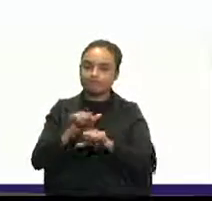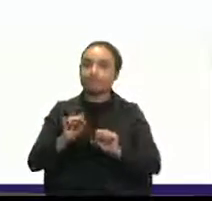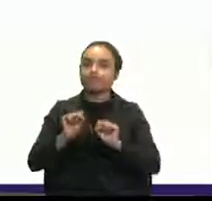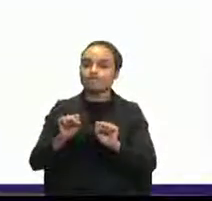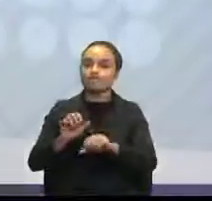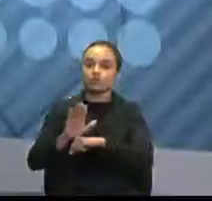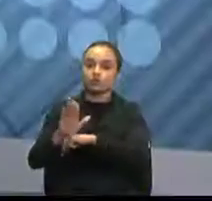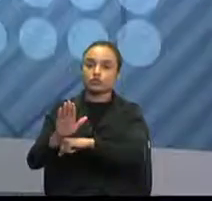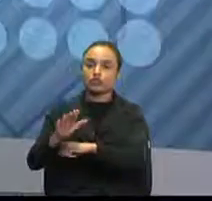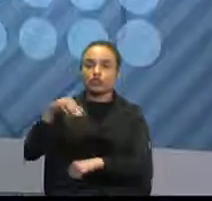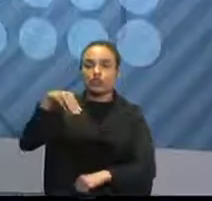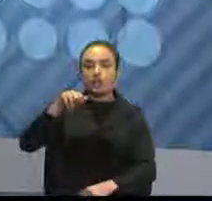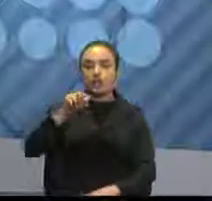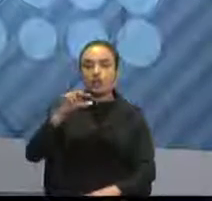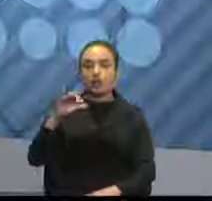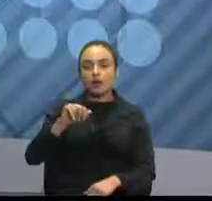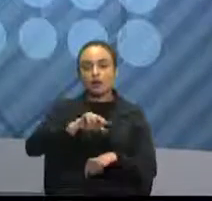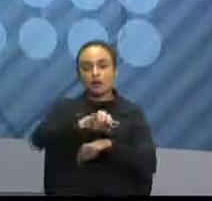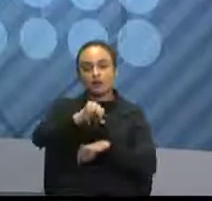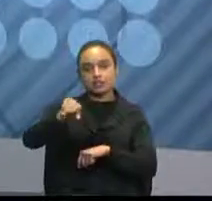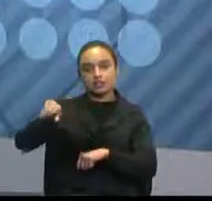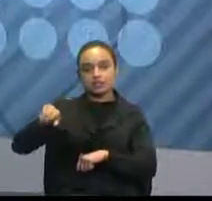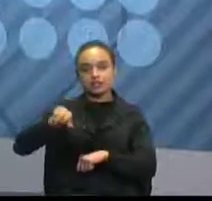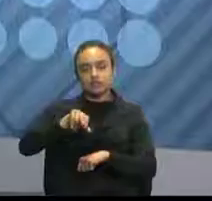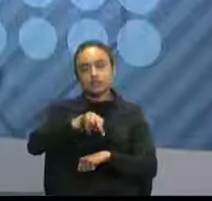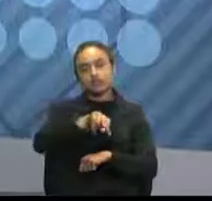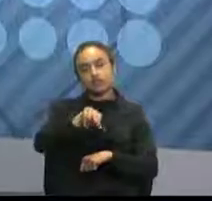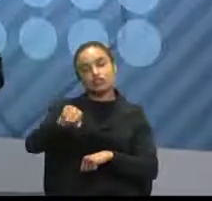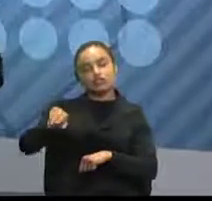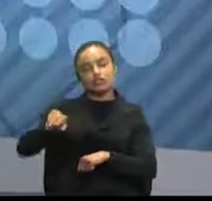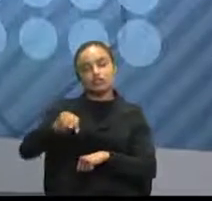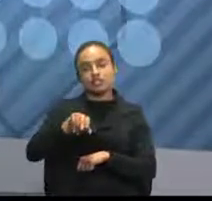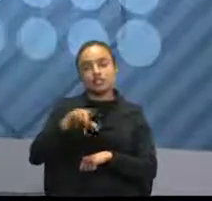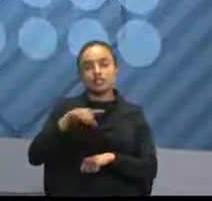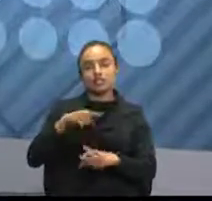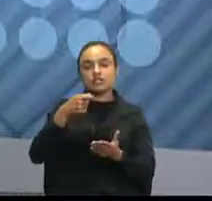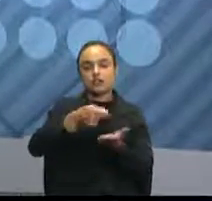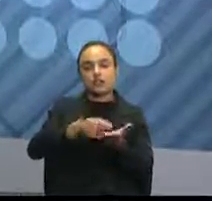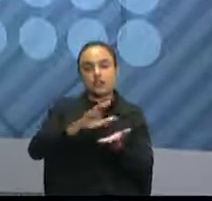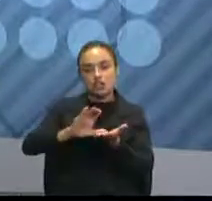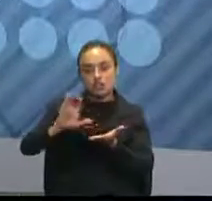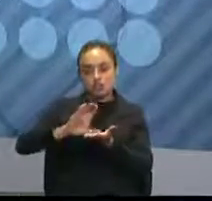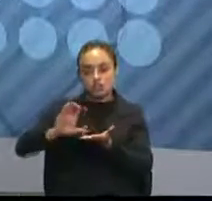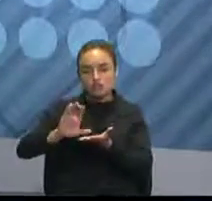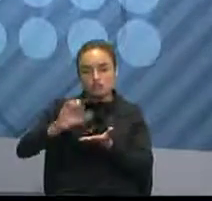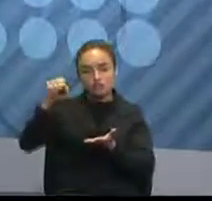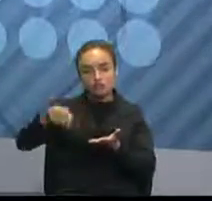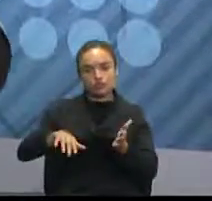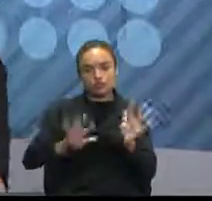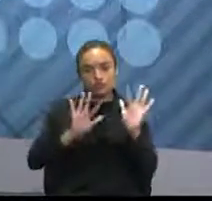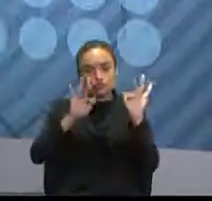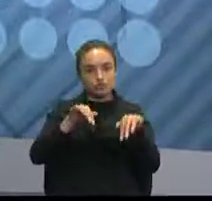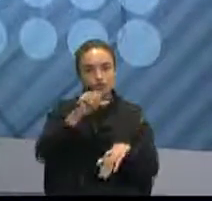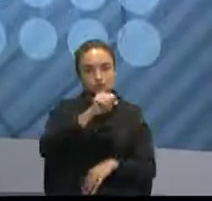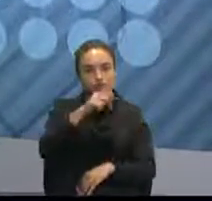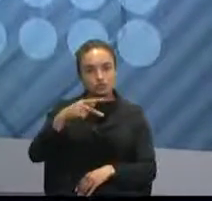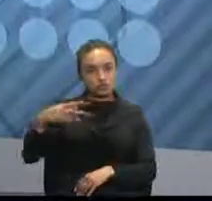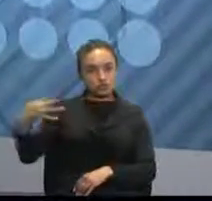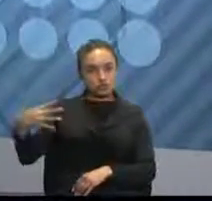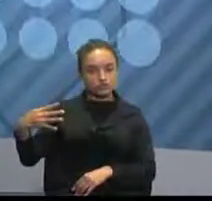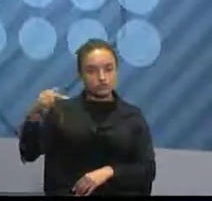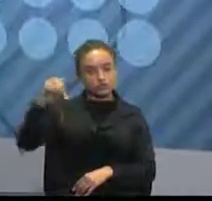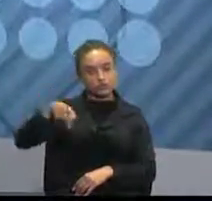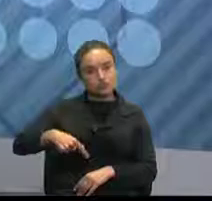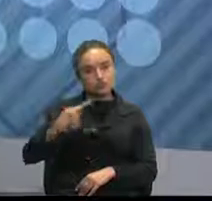para diversificar a para minimizar perdão os nossos riscos é assim a gente termina quarta situação problema